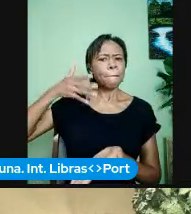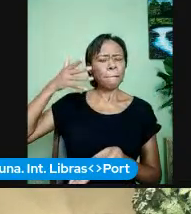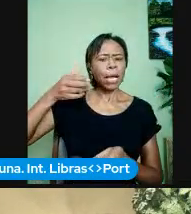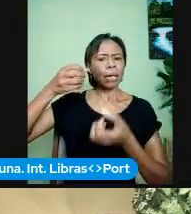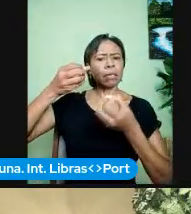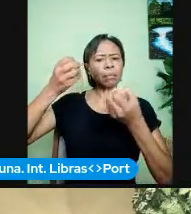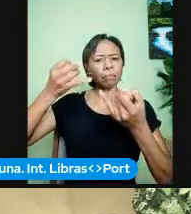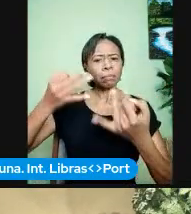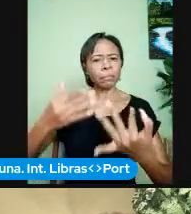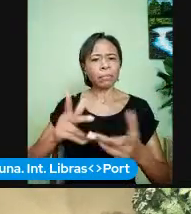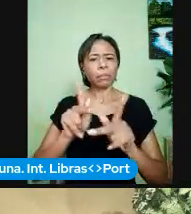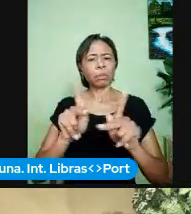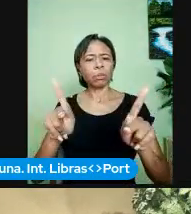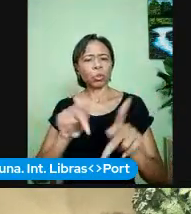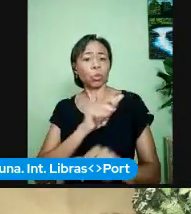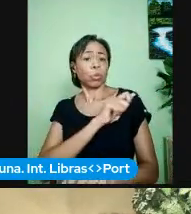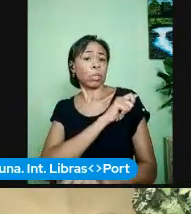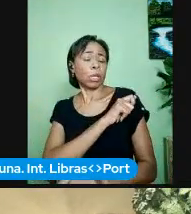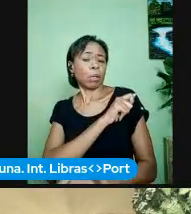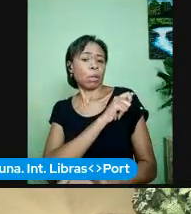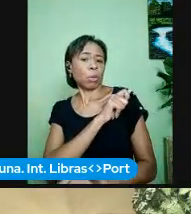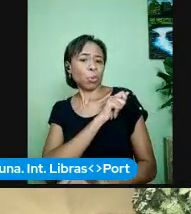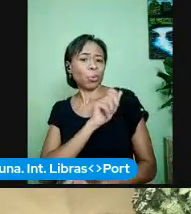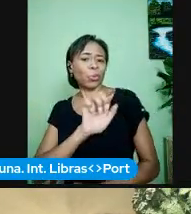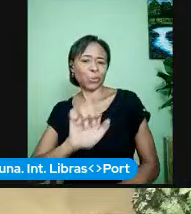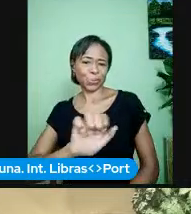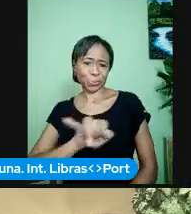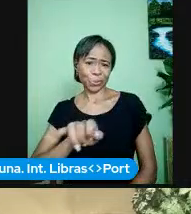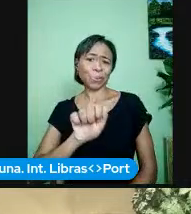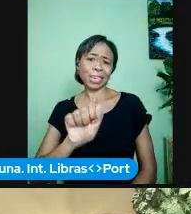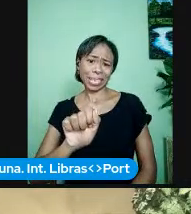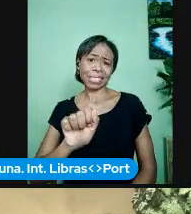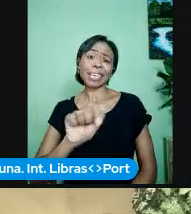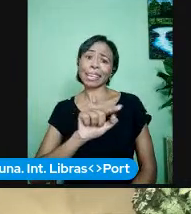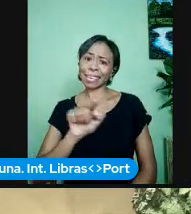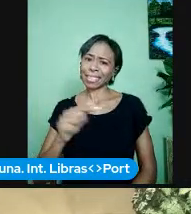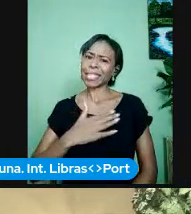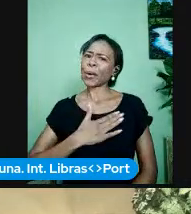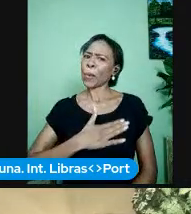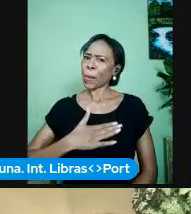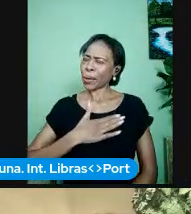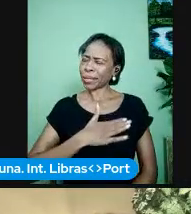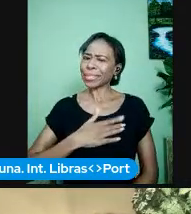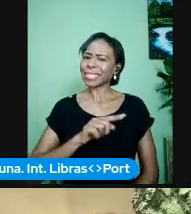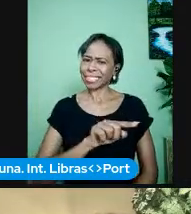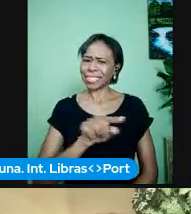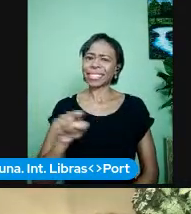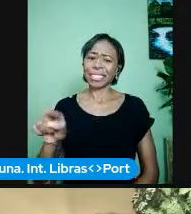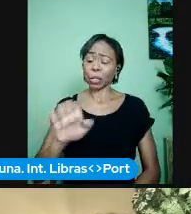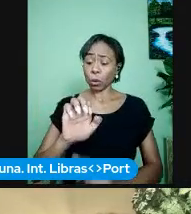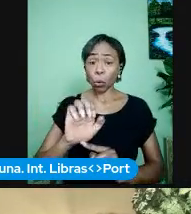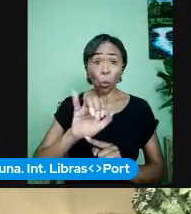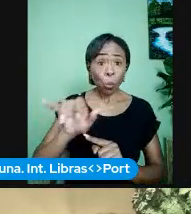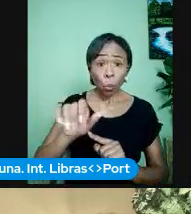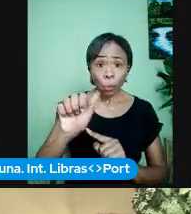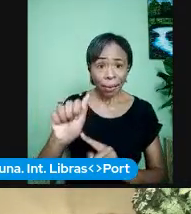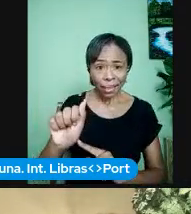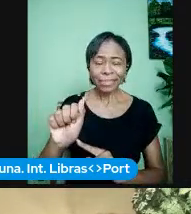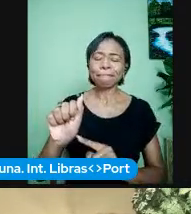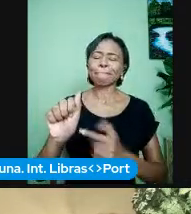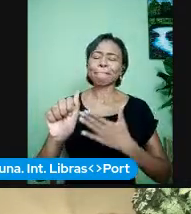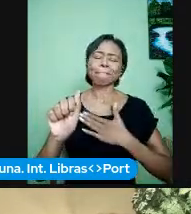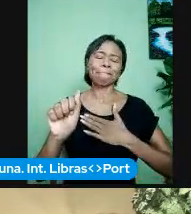da educação de jovens e adultos, que são, assim, nossos queridos, né? A educação de jovens e adultos, a gente tem um